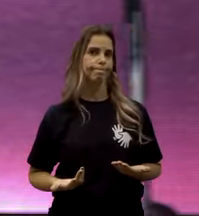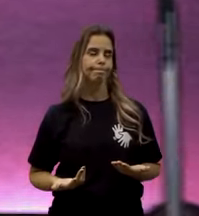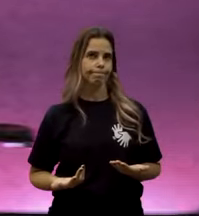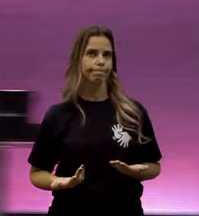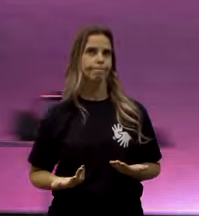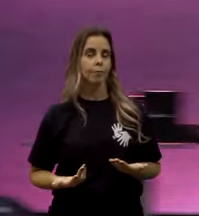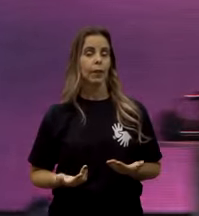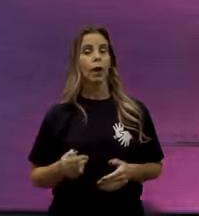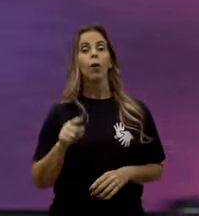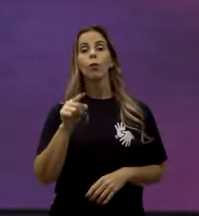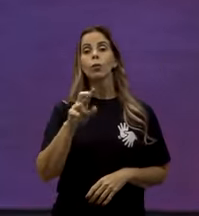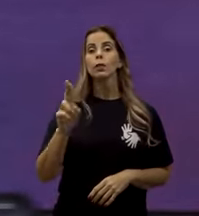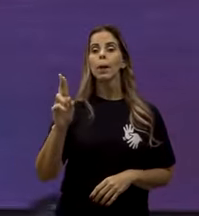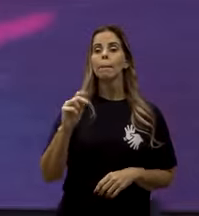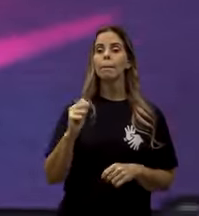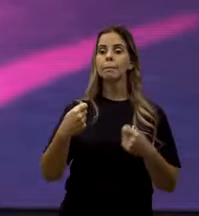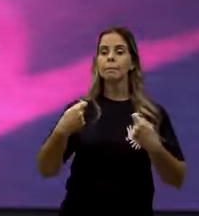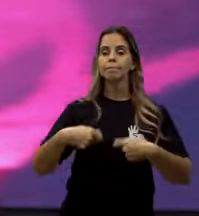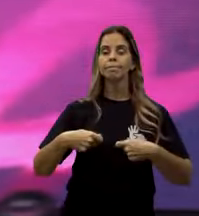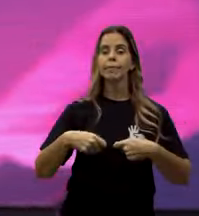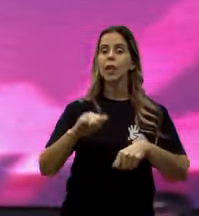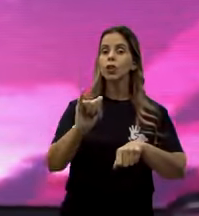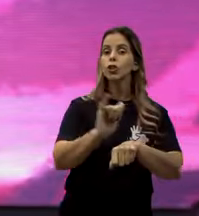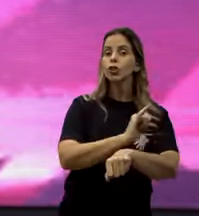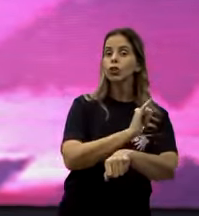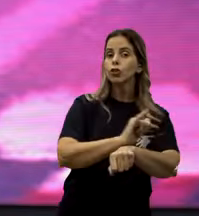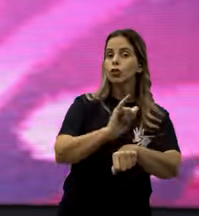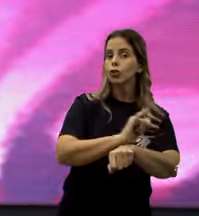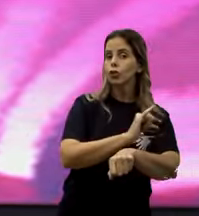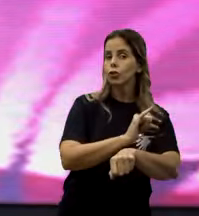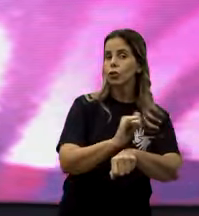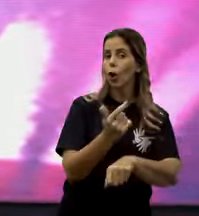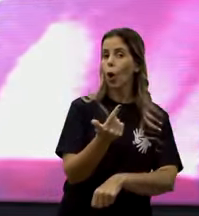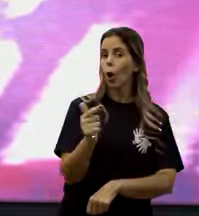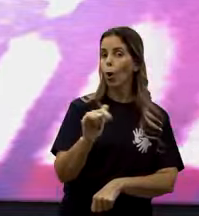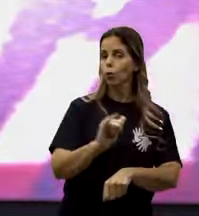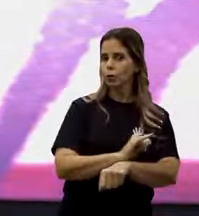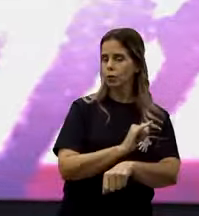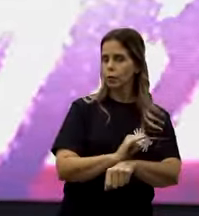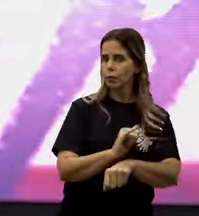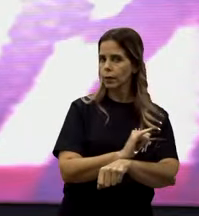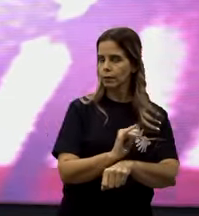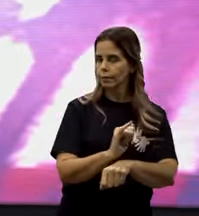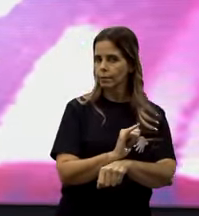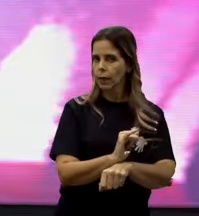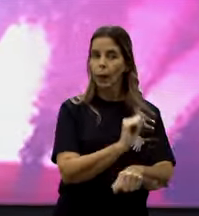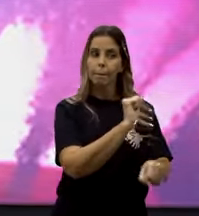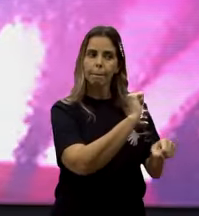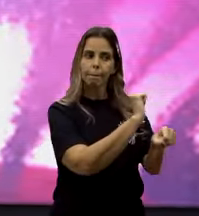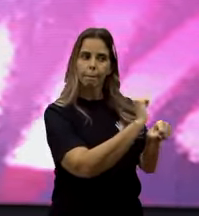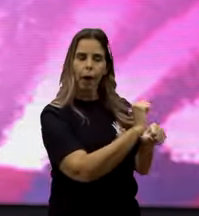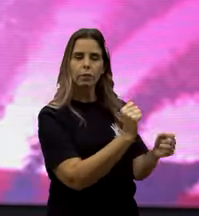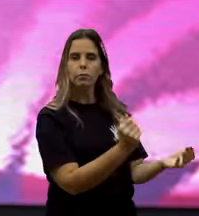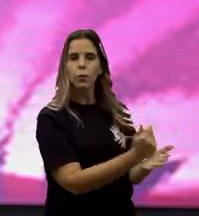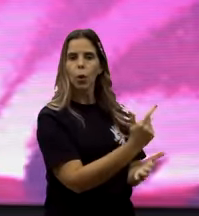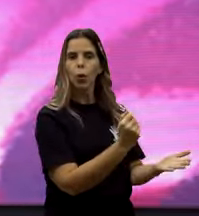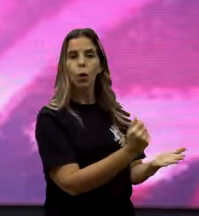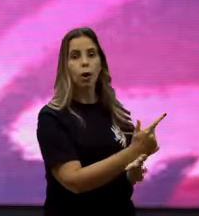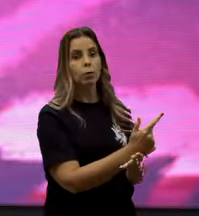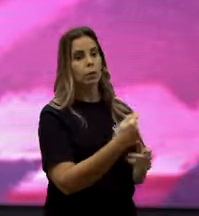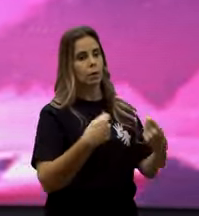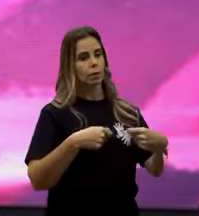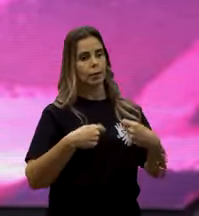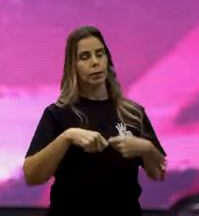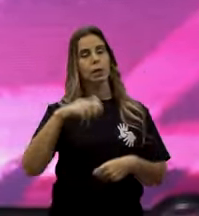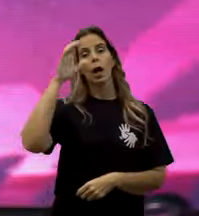aí você vai ter que usar outro tipo de ferramenta que não é só deixar de gastar você vai ter que aprender vai sentar com